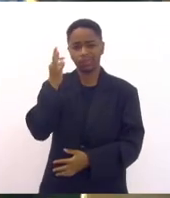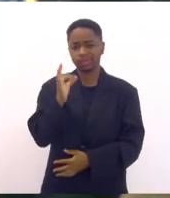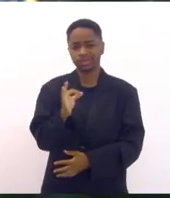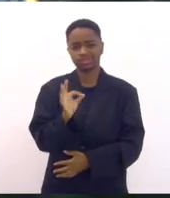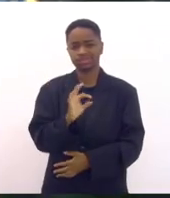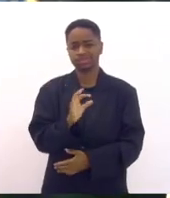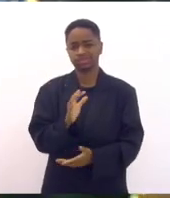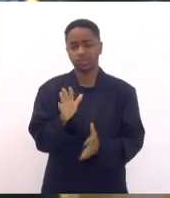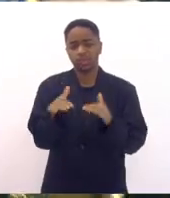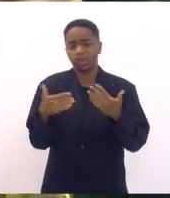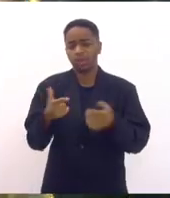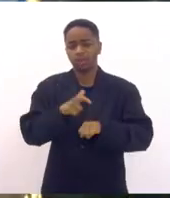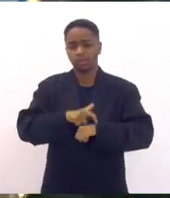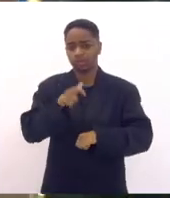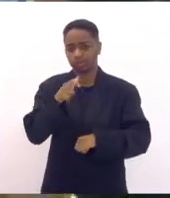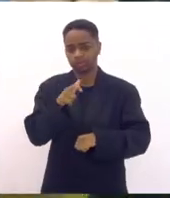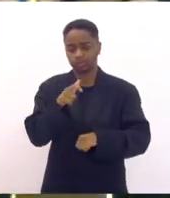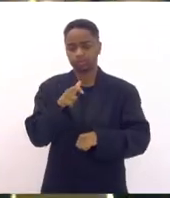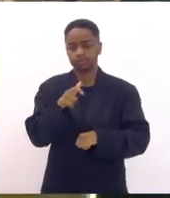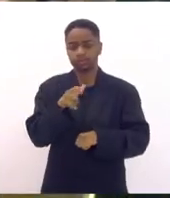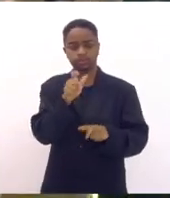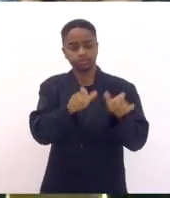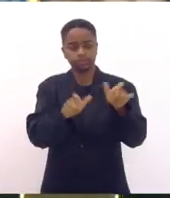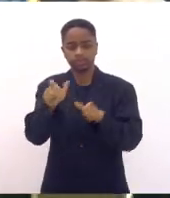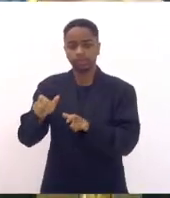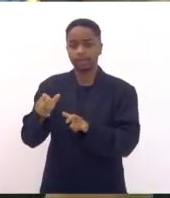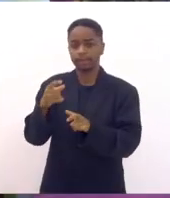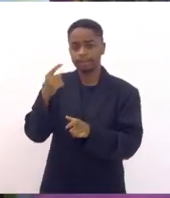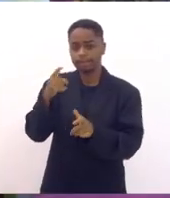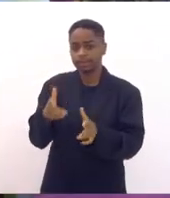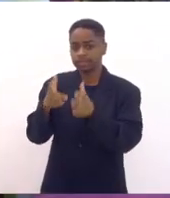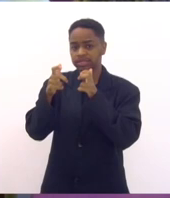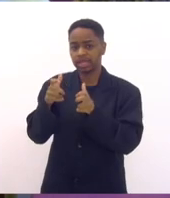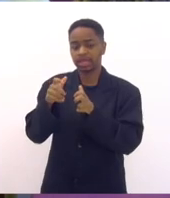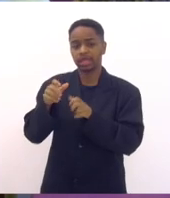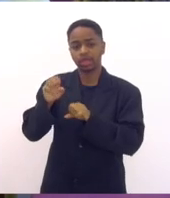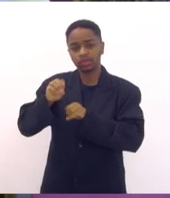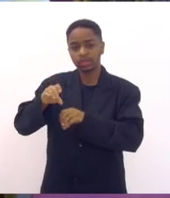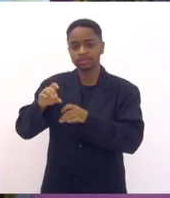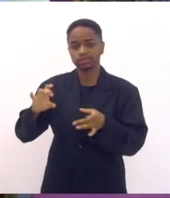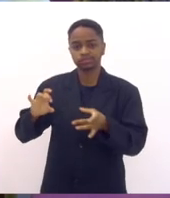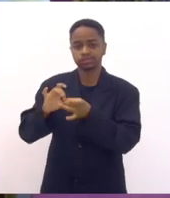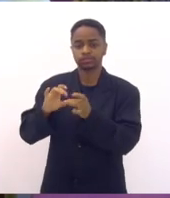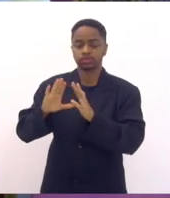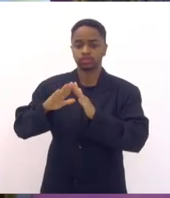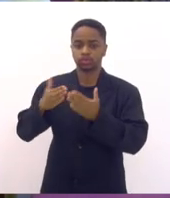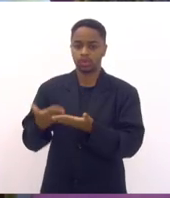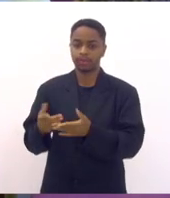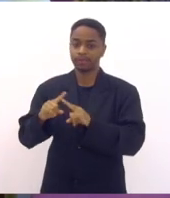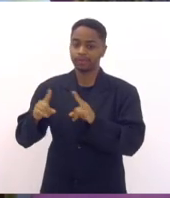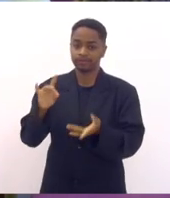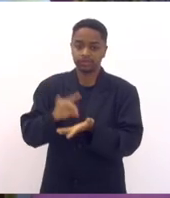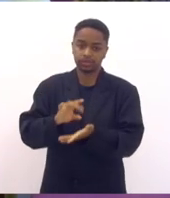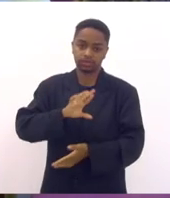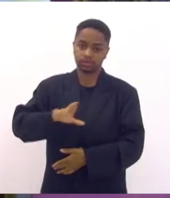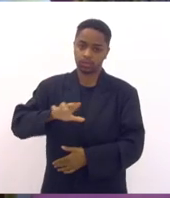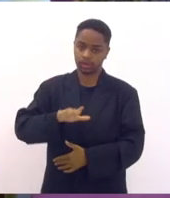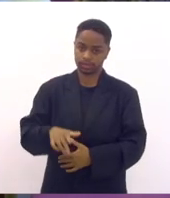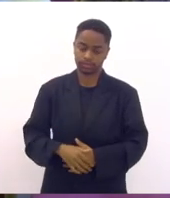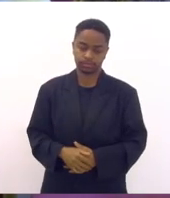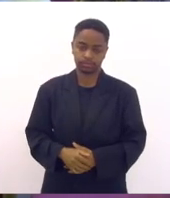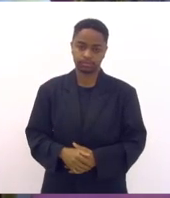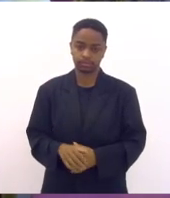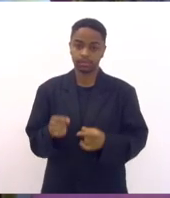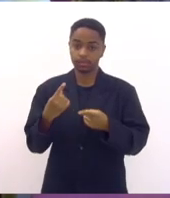que pedaço da história entenderam que a educação tinha que vir da escola quando isso não é verdade a